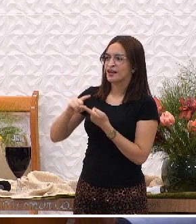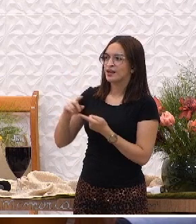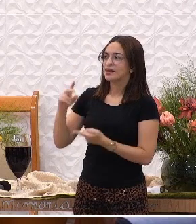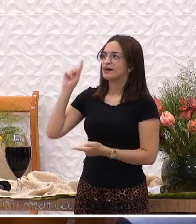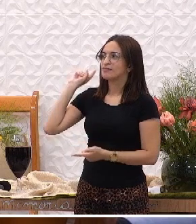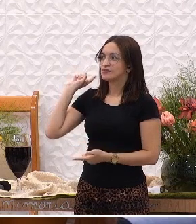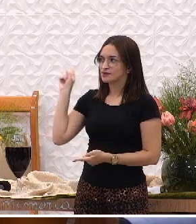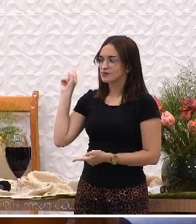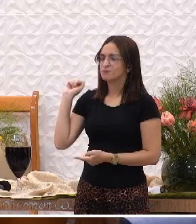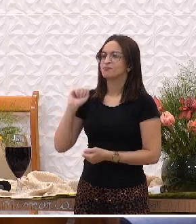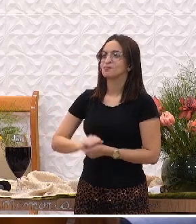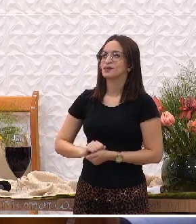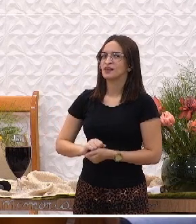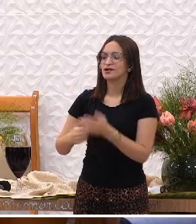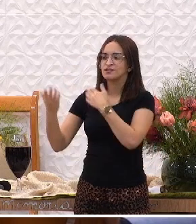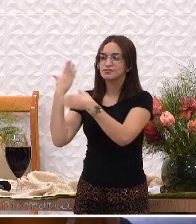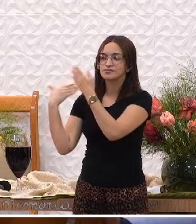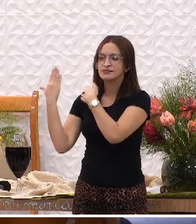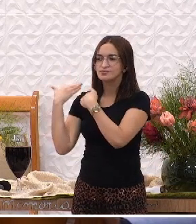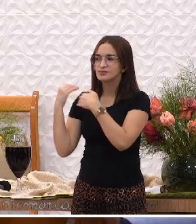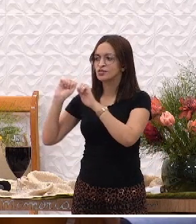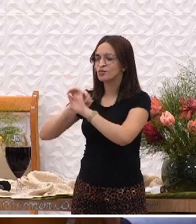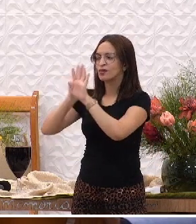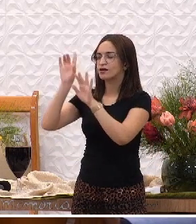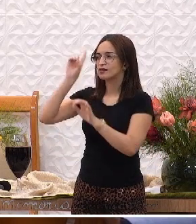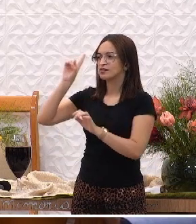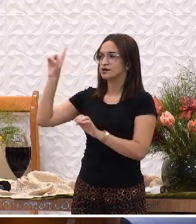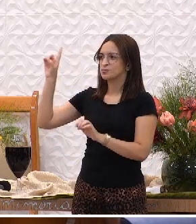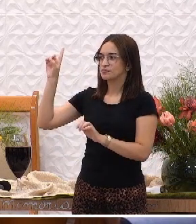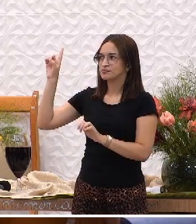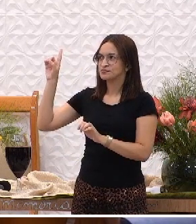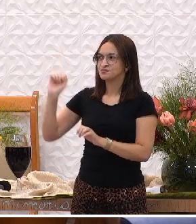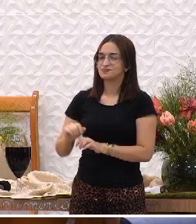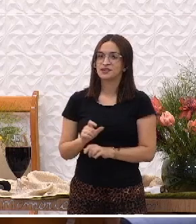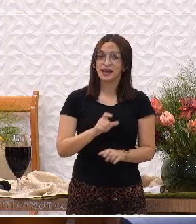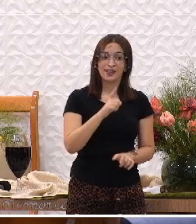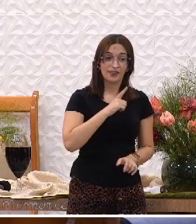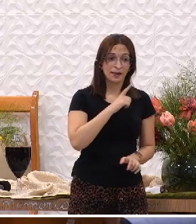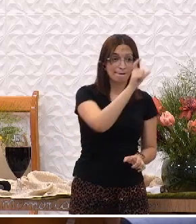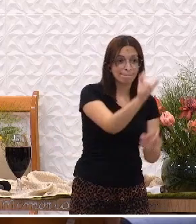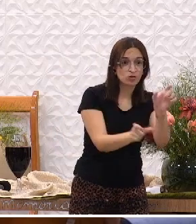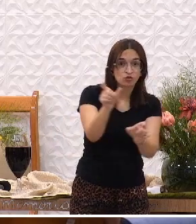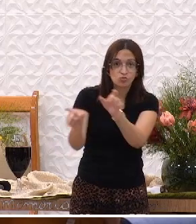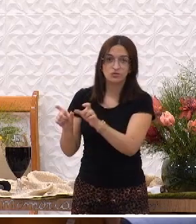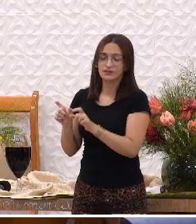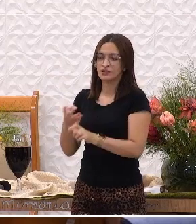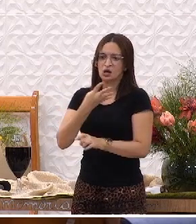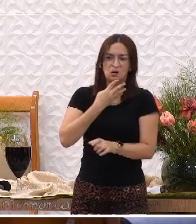E existem pessoas e lugares hoje que não conhecem o presbiterianismo. E muito pior do que isso,